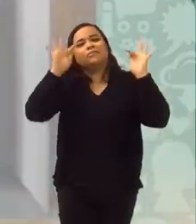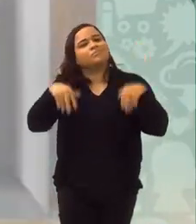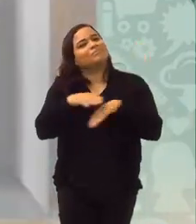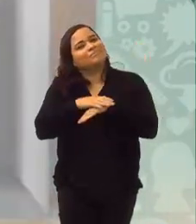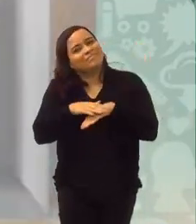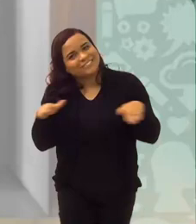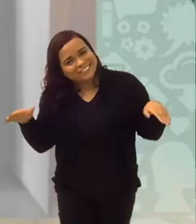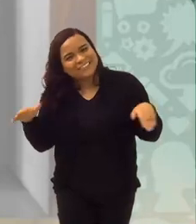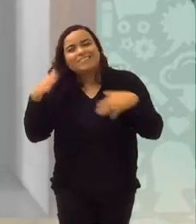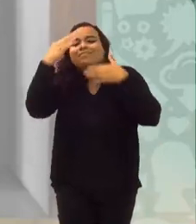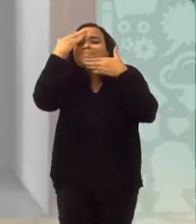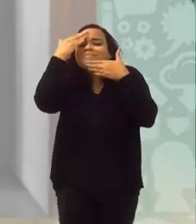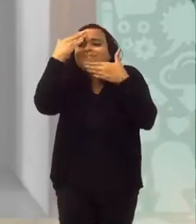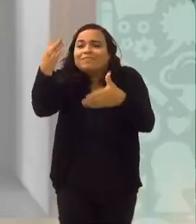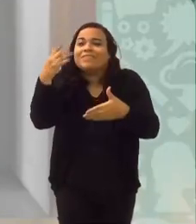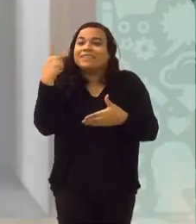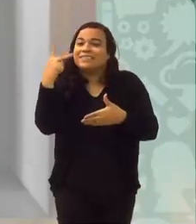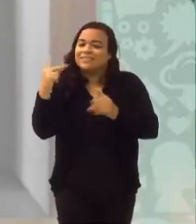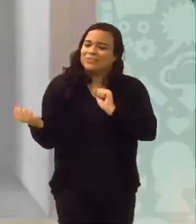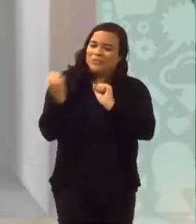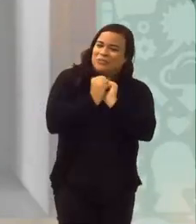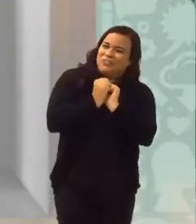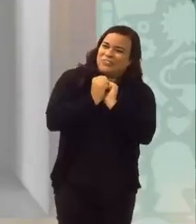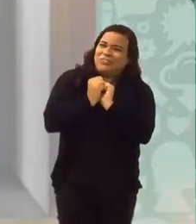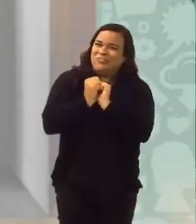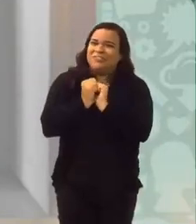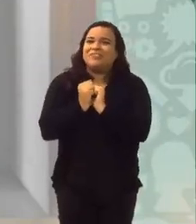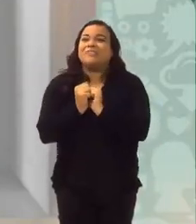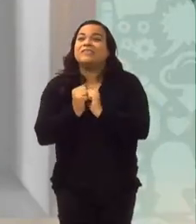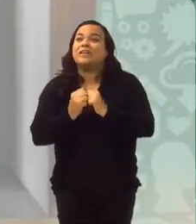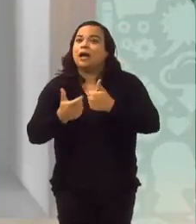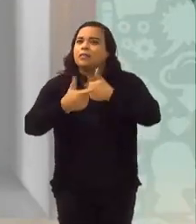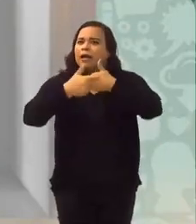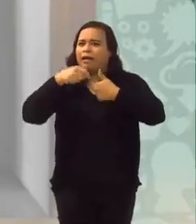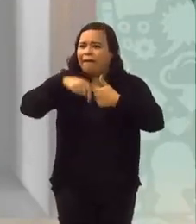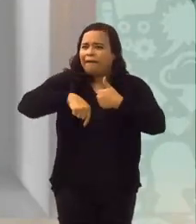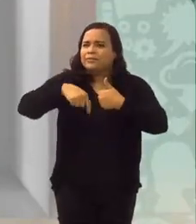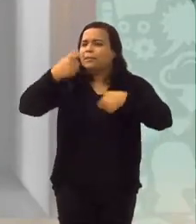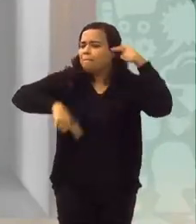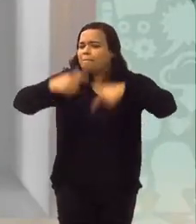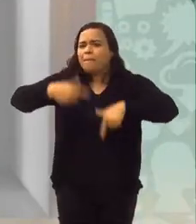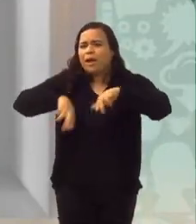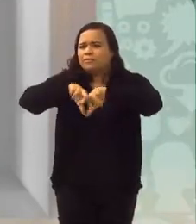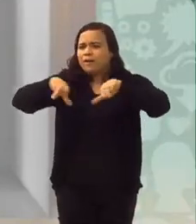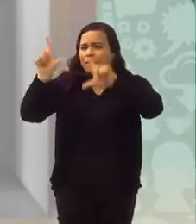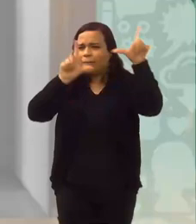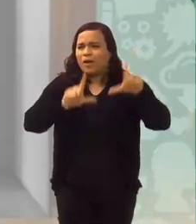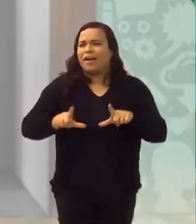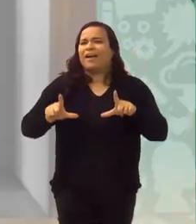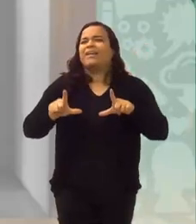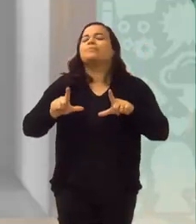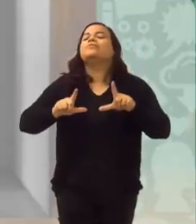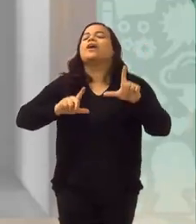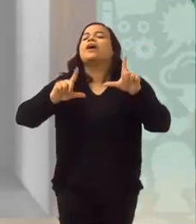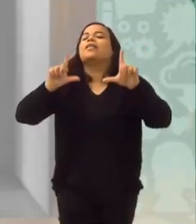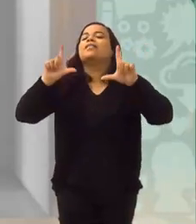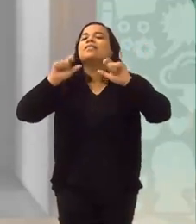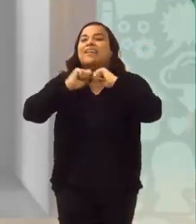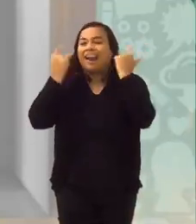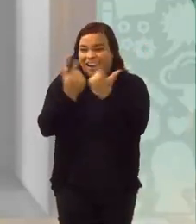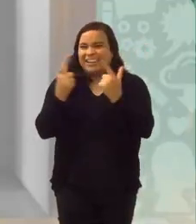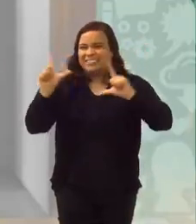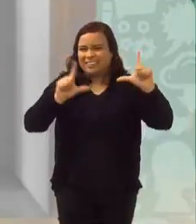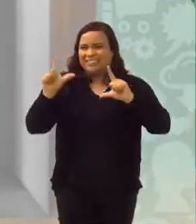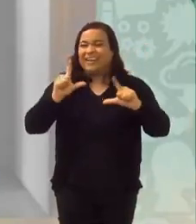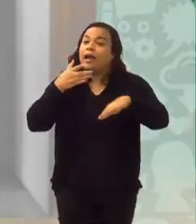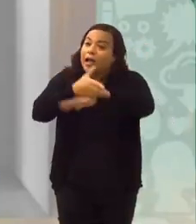Sim. Obrigada pela participação. E o Papo de Juventude de hoje fica por aqui. Muito obrigada pela sua companhia. Para curtir